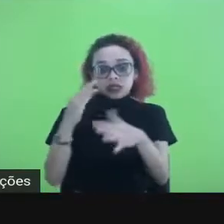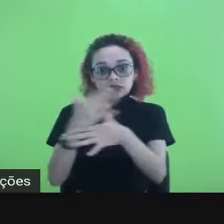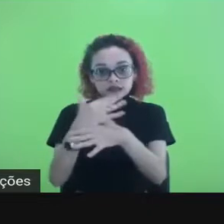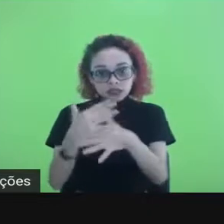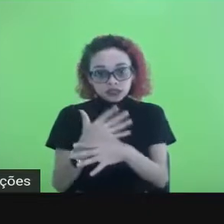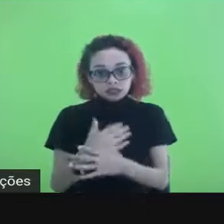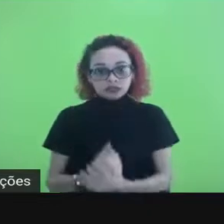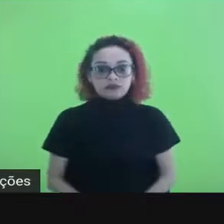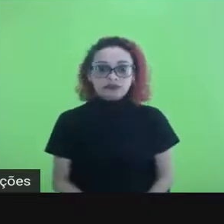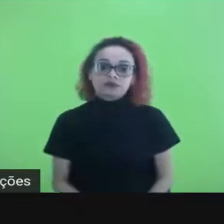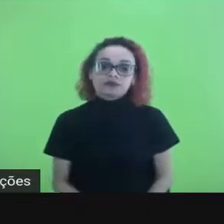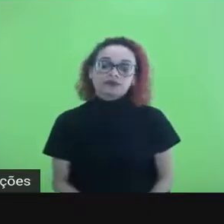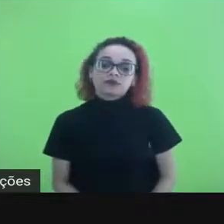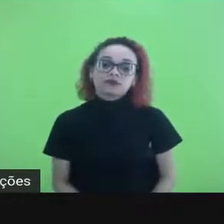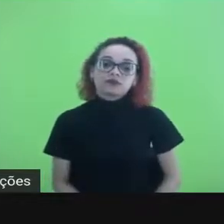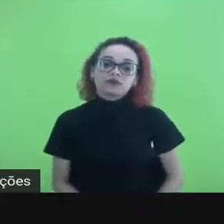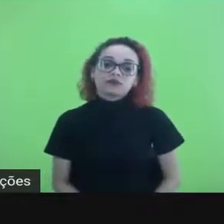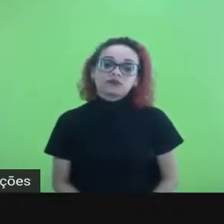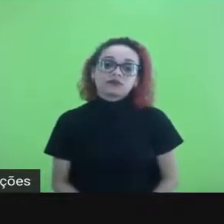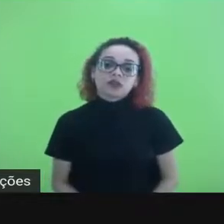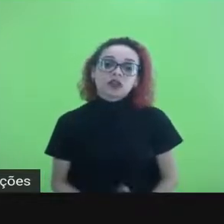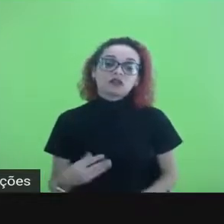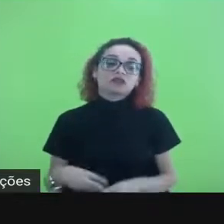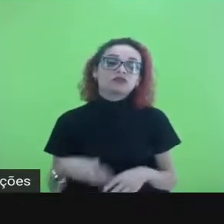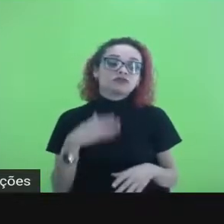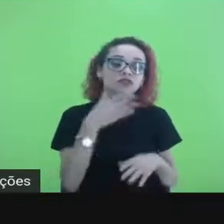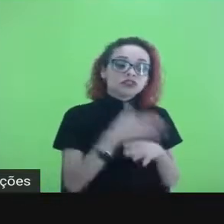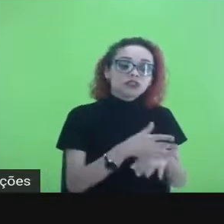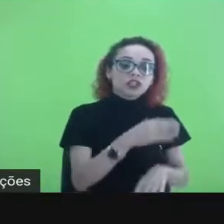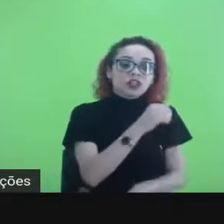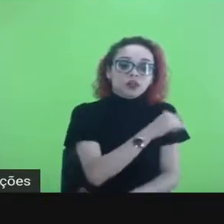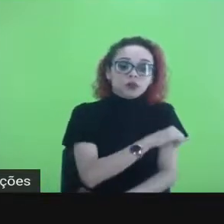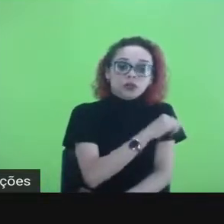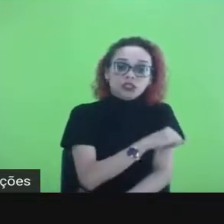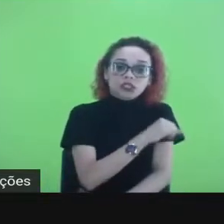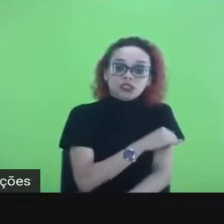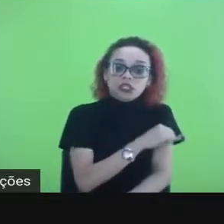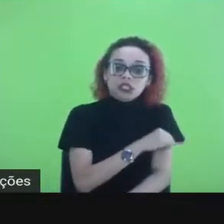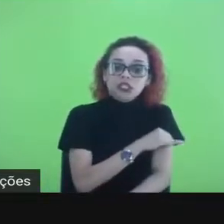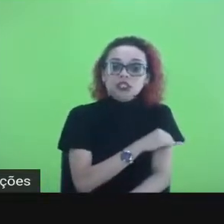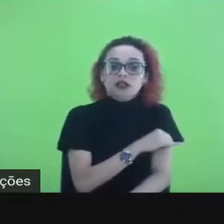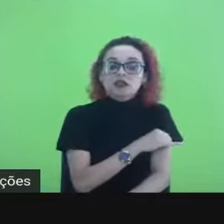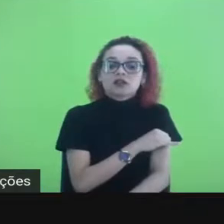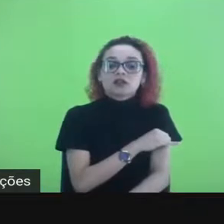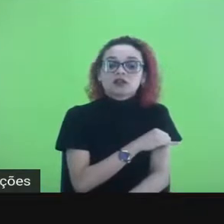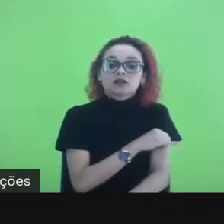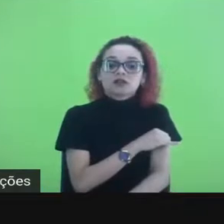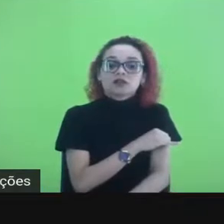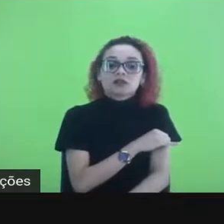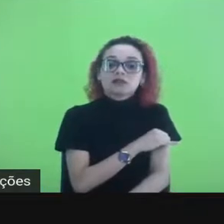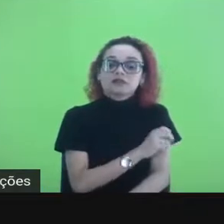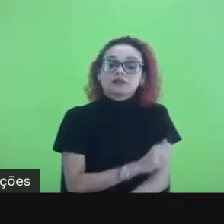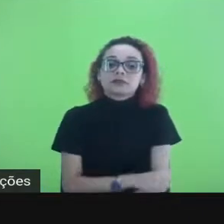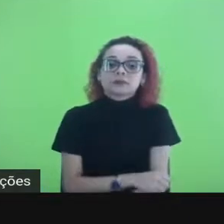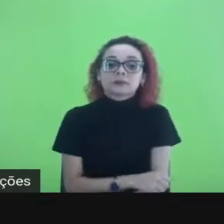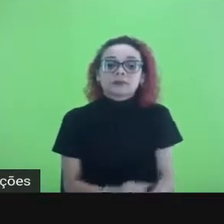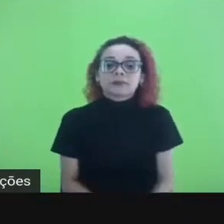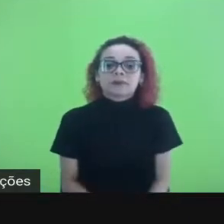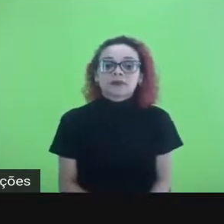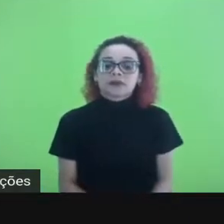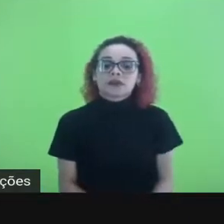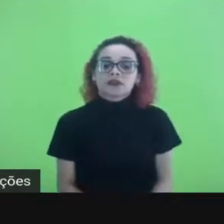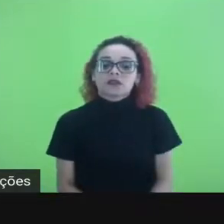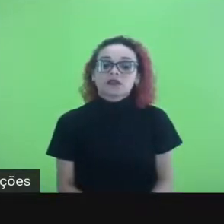E aí, quando eu cheguei no Rio de Janeiro, eu acho que eu passei a ter